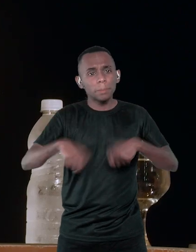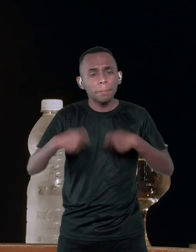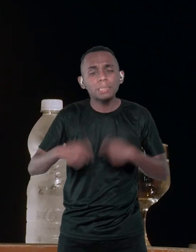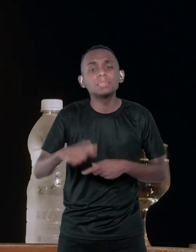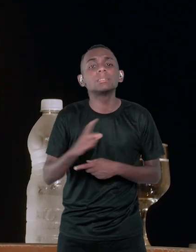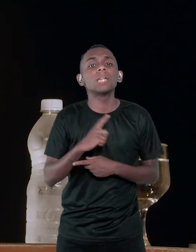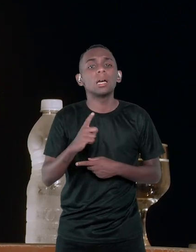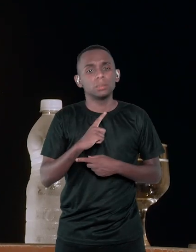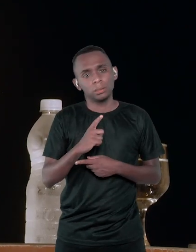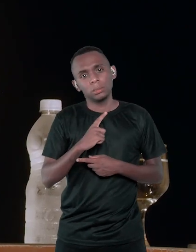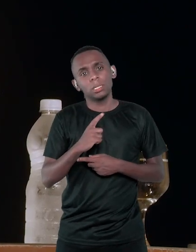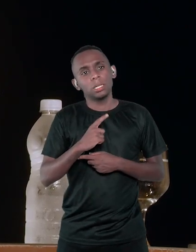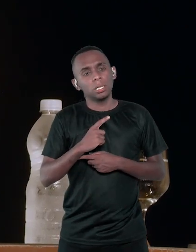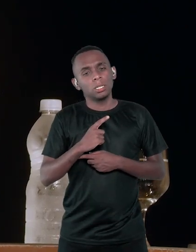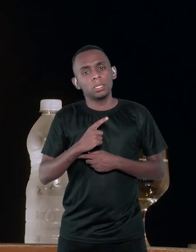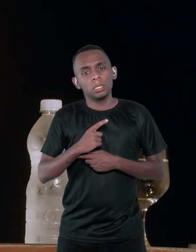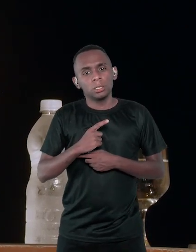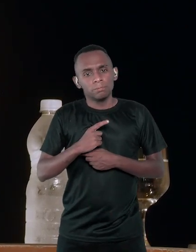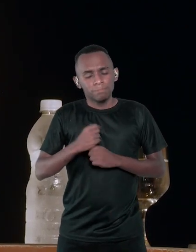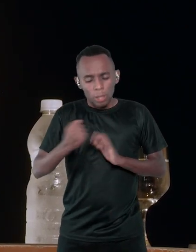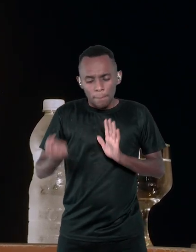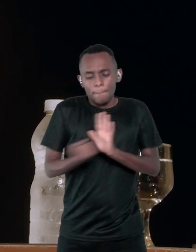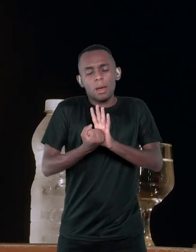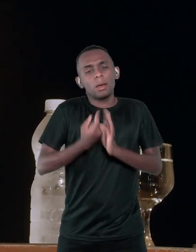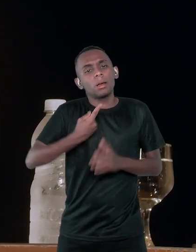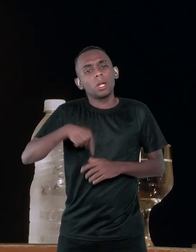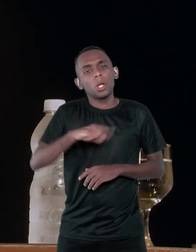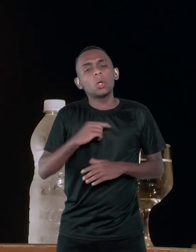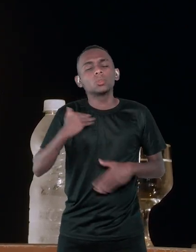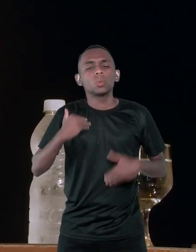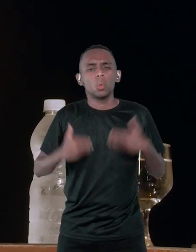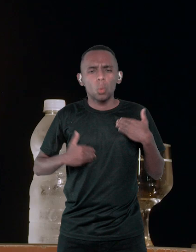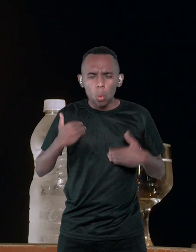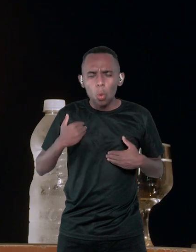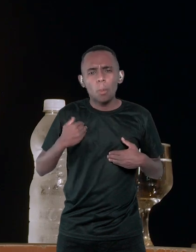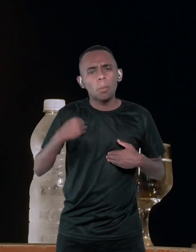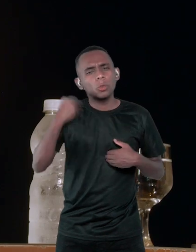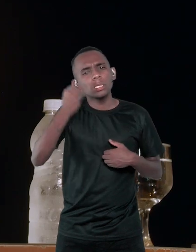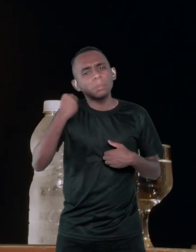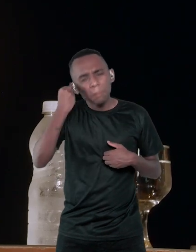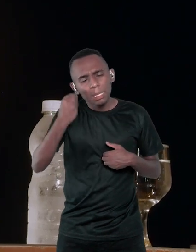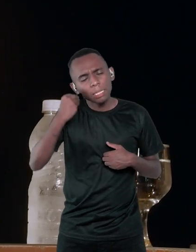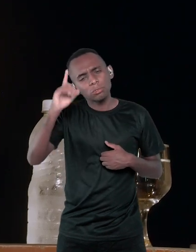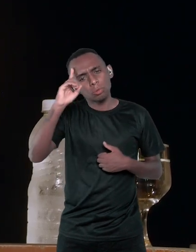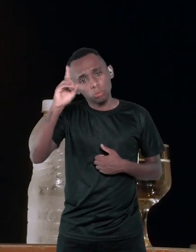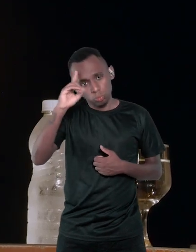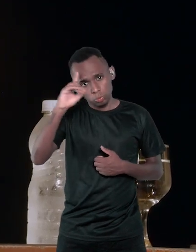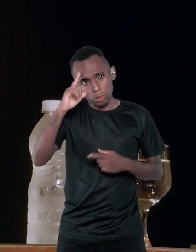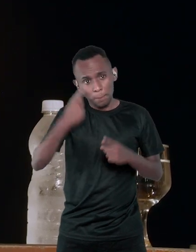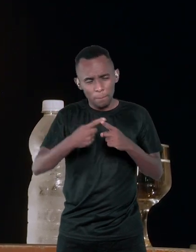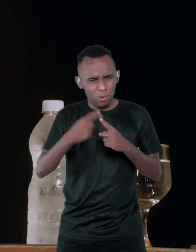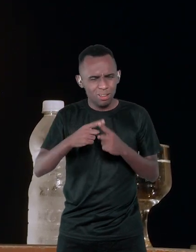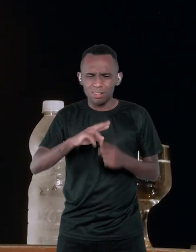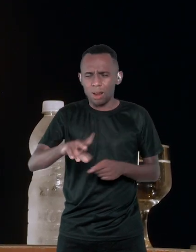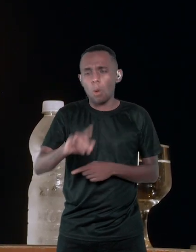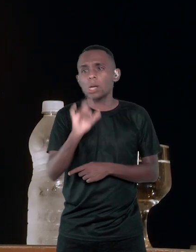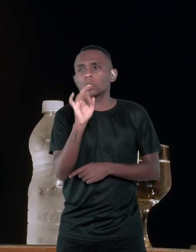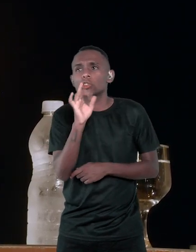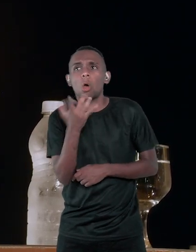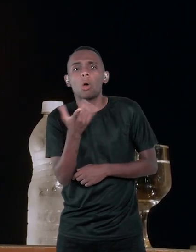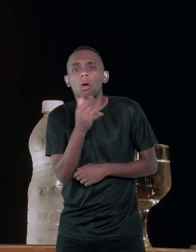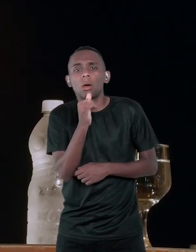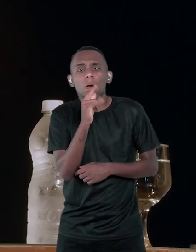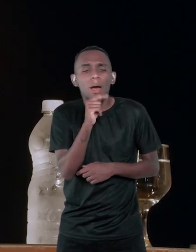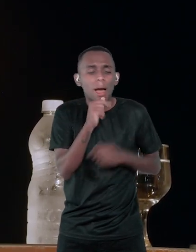isso colado na pele, colado na vida cotidiana, porque não é só de rio, não é